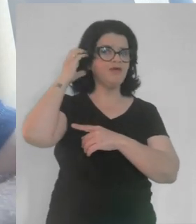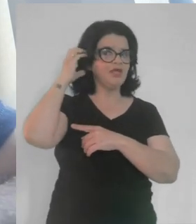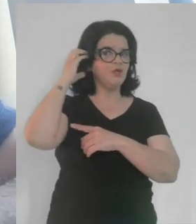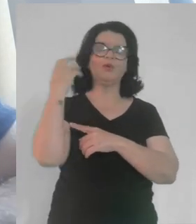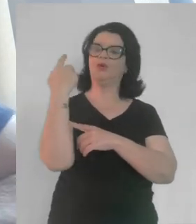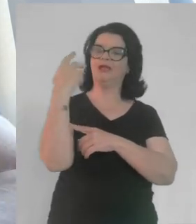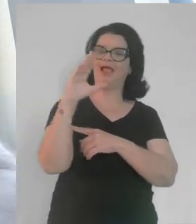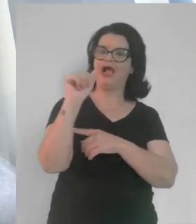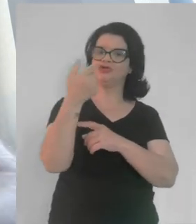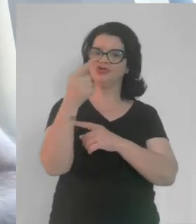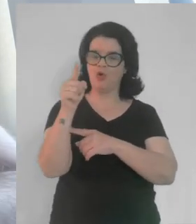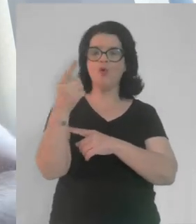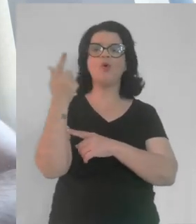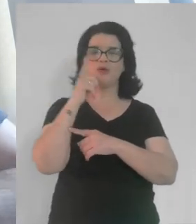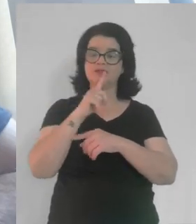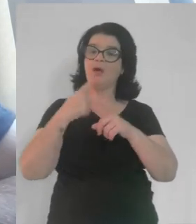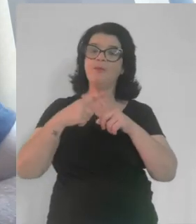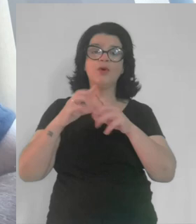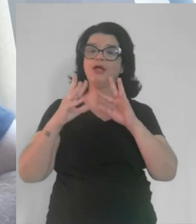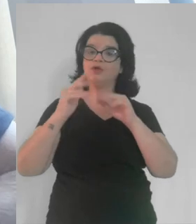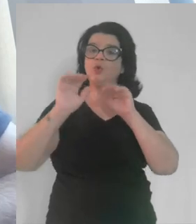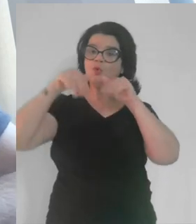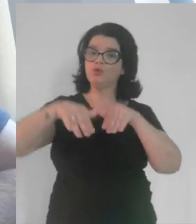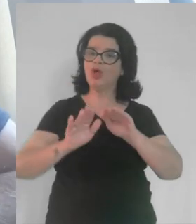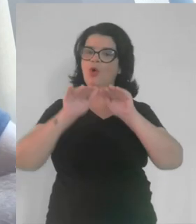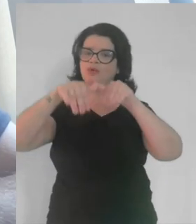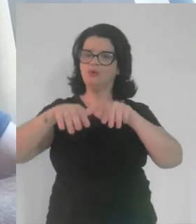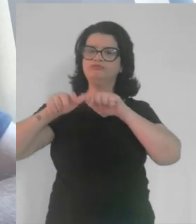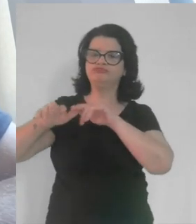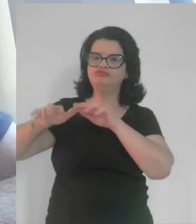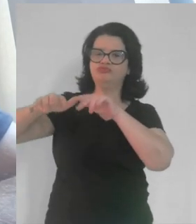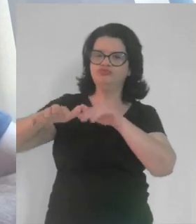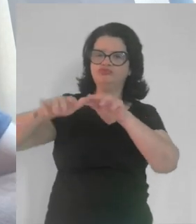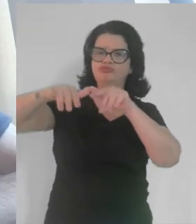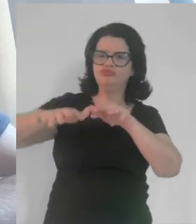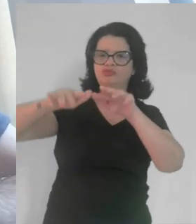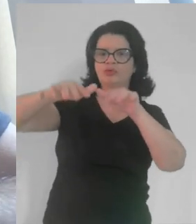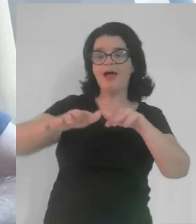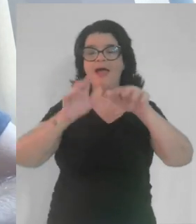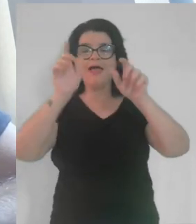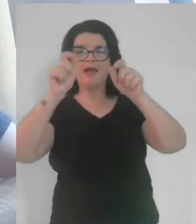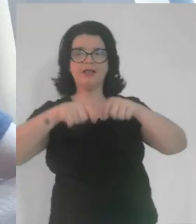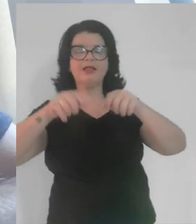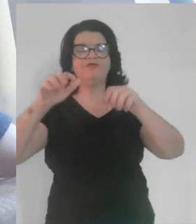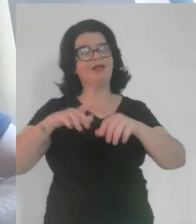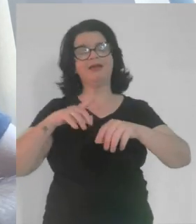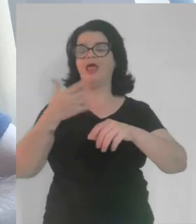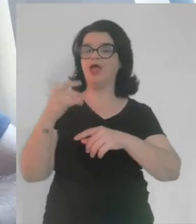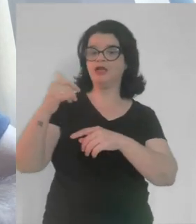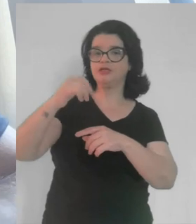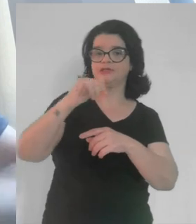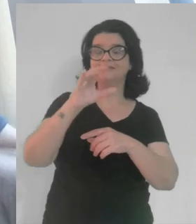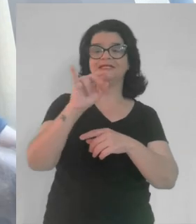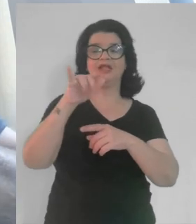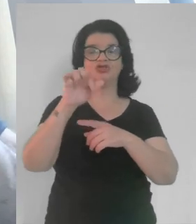Cascão. Porque, pessoal, toda onda, ao se propagar por um meio, ela tem uma energia e essa